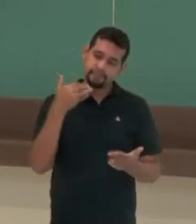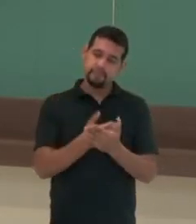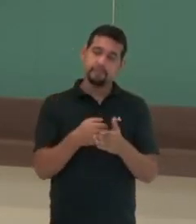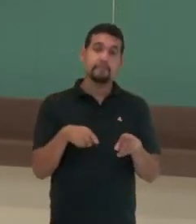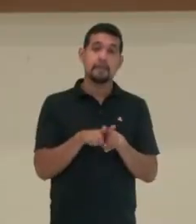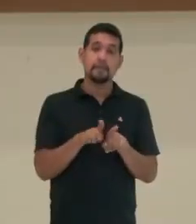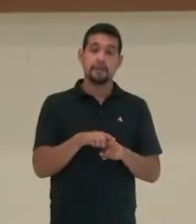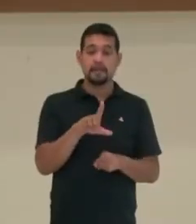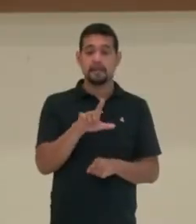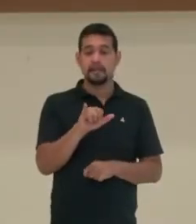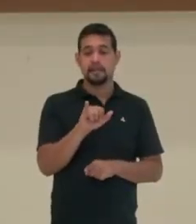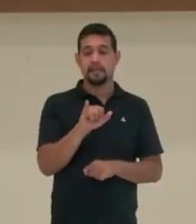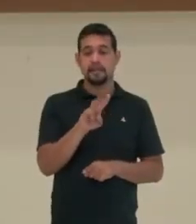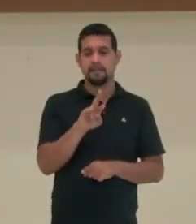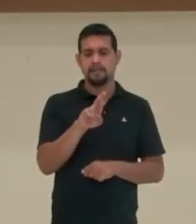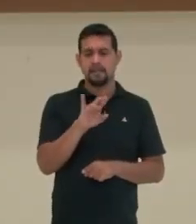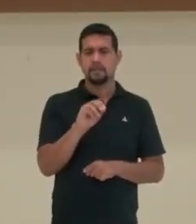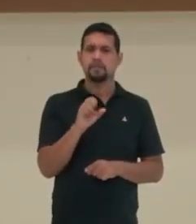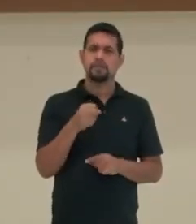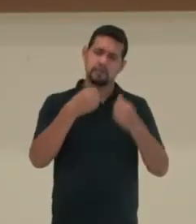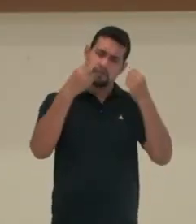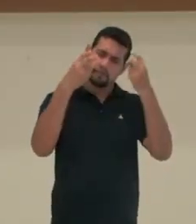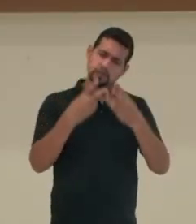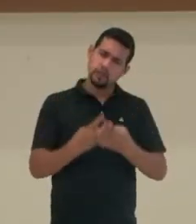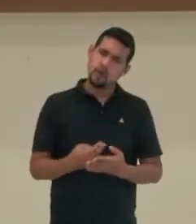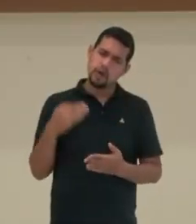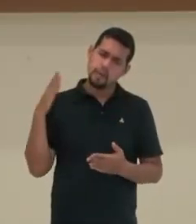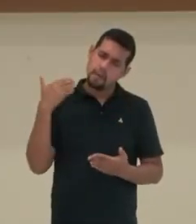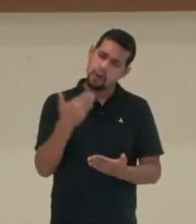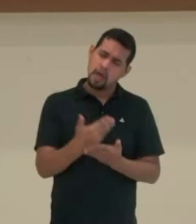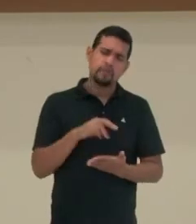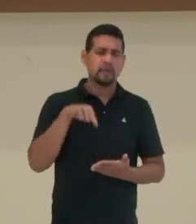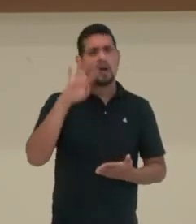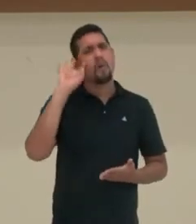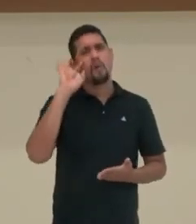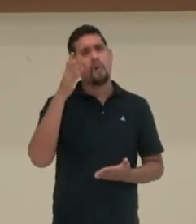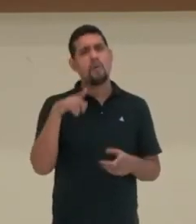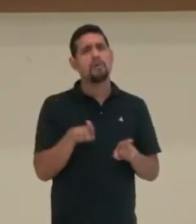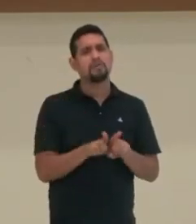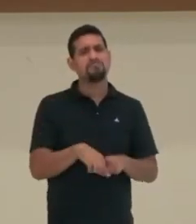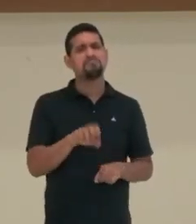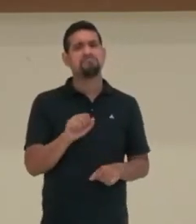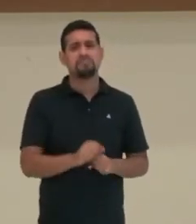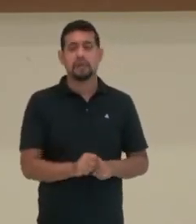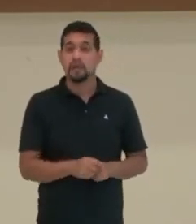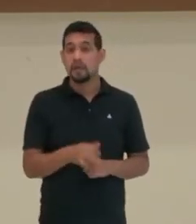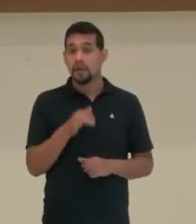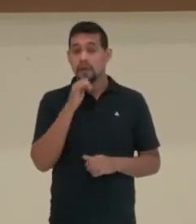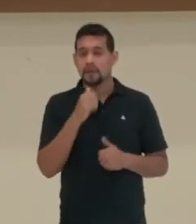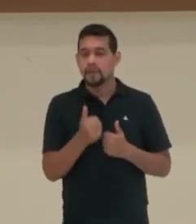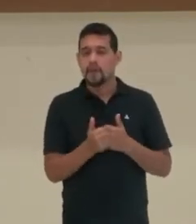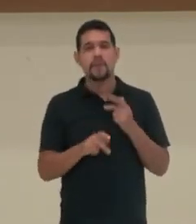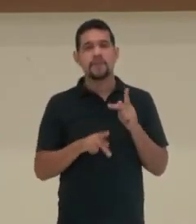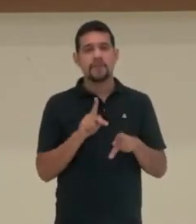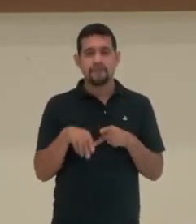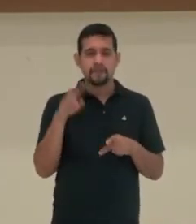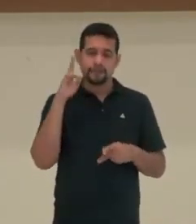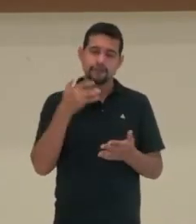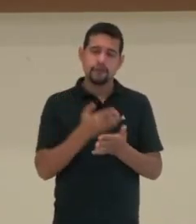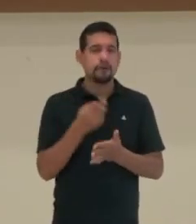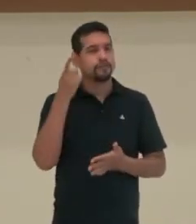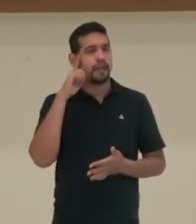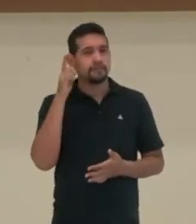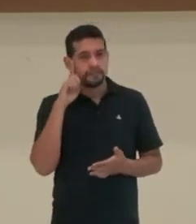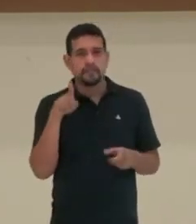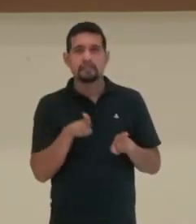os livretos, eles vão contar histórias populares, né? O que acontece ali perto do povo. Então, histórias do cotidiano, do